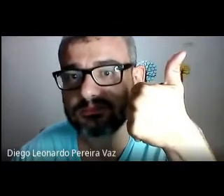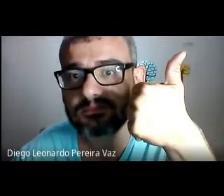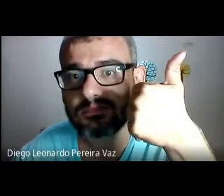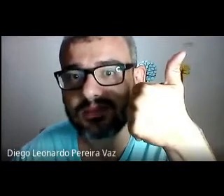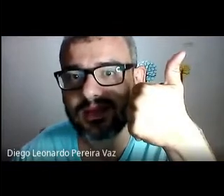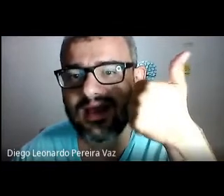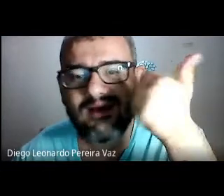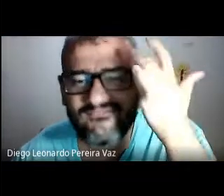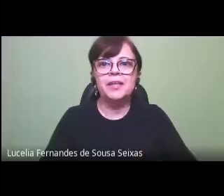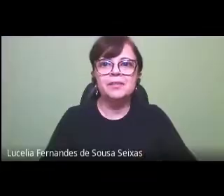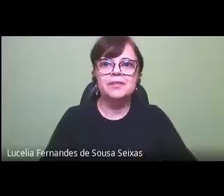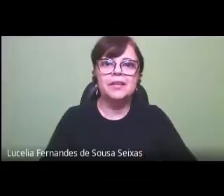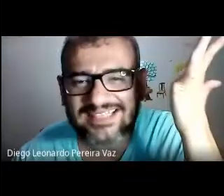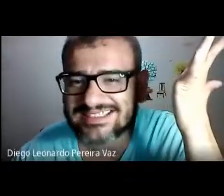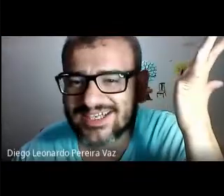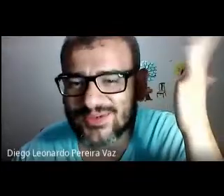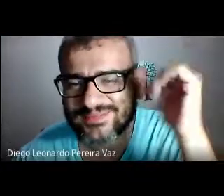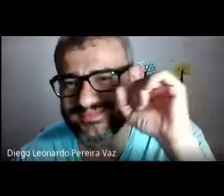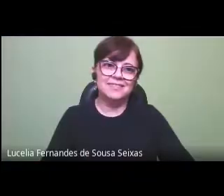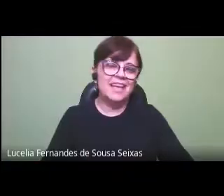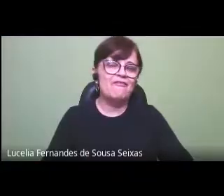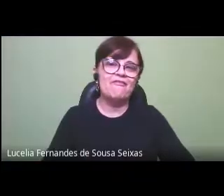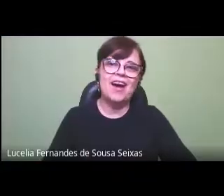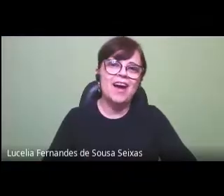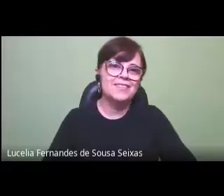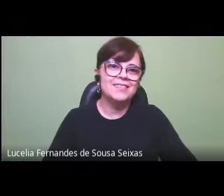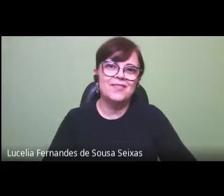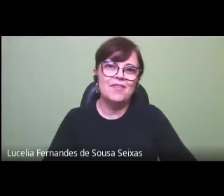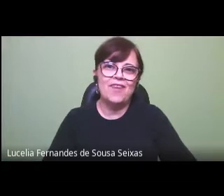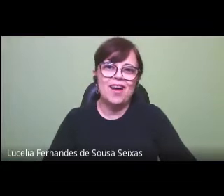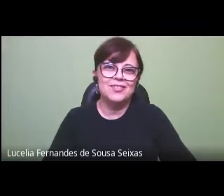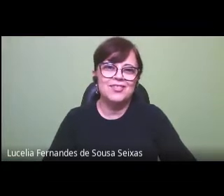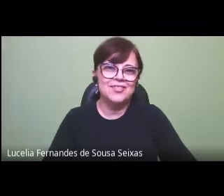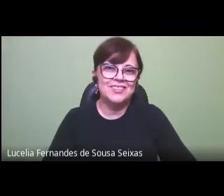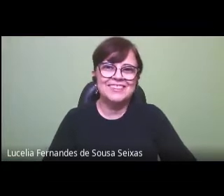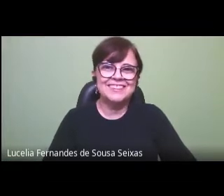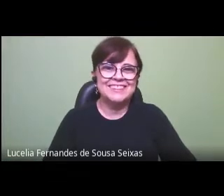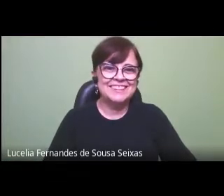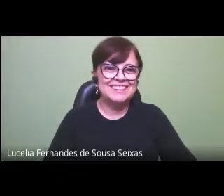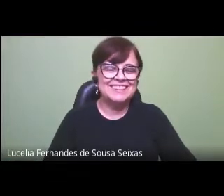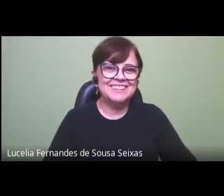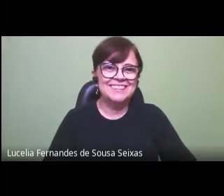Estou lendo. Sim, eu estou vendo. Fecho. É fácil, é fácil.